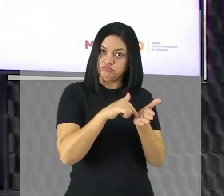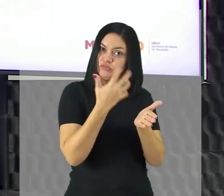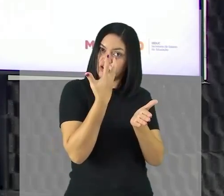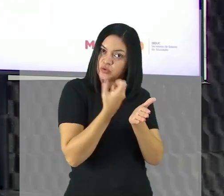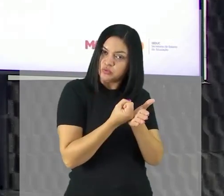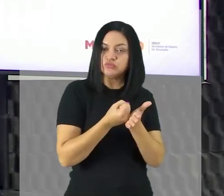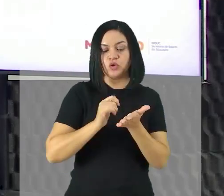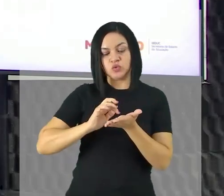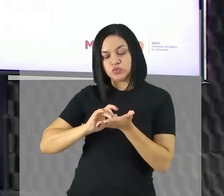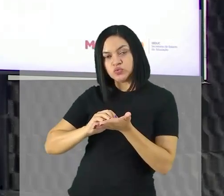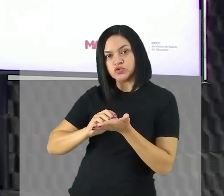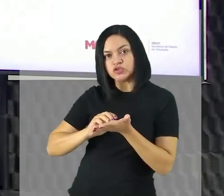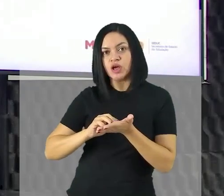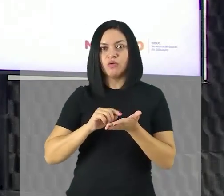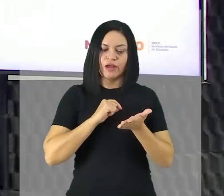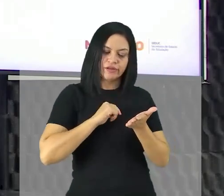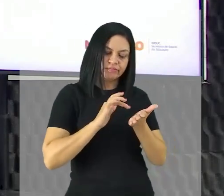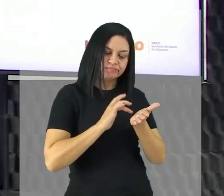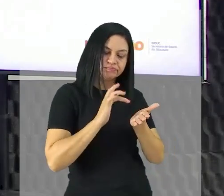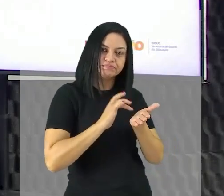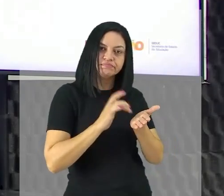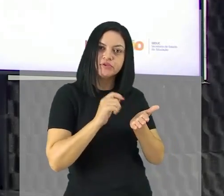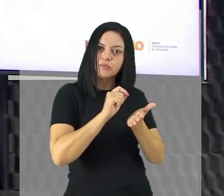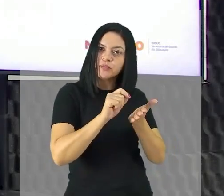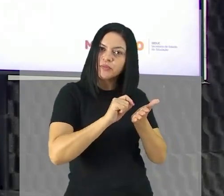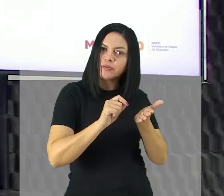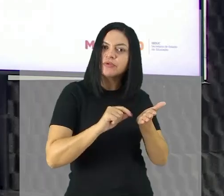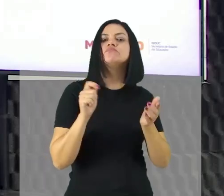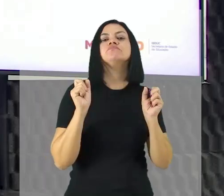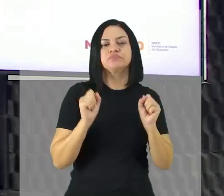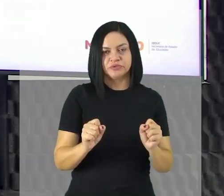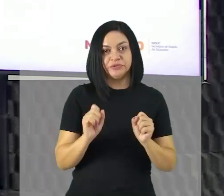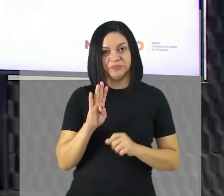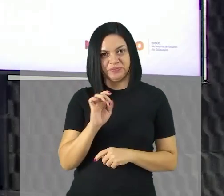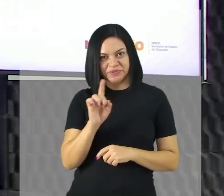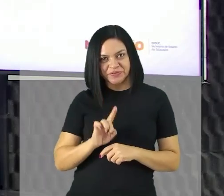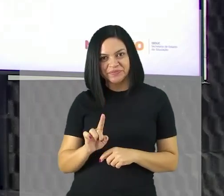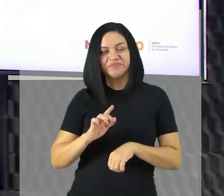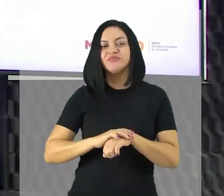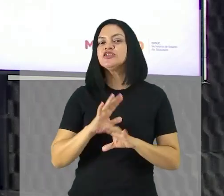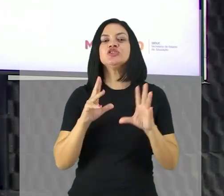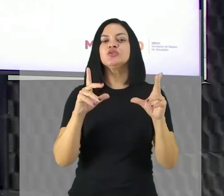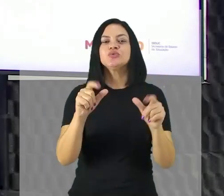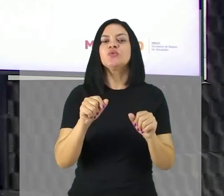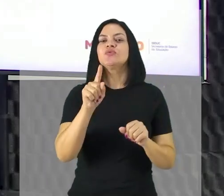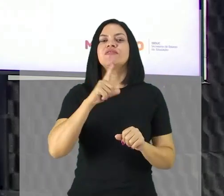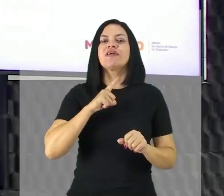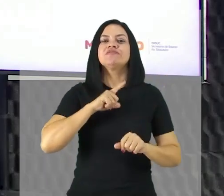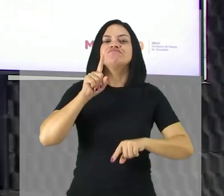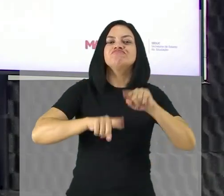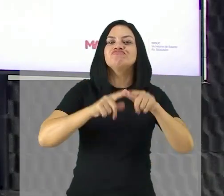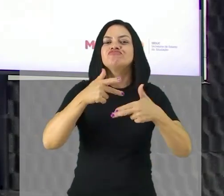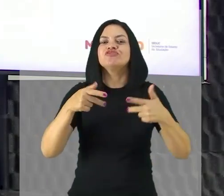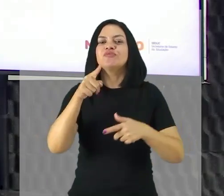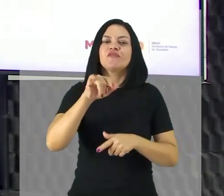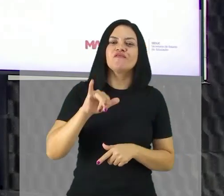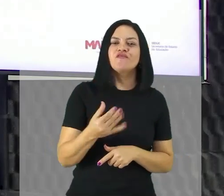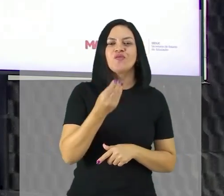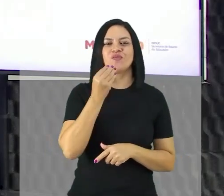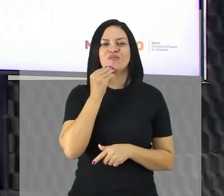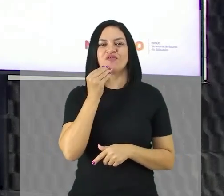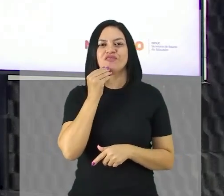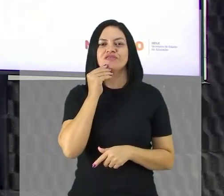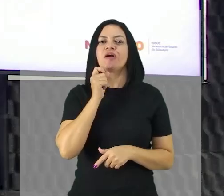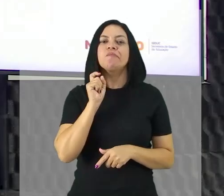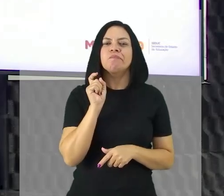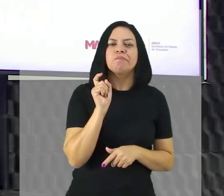vídeo no celular e está riscando aqui no tablet, na tela do tablet, beleza? Então tem todos esses recursos aí para vocês aproveitarem.